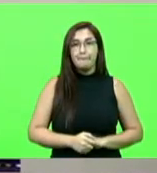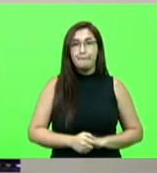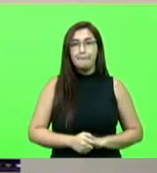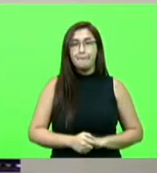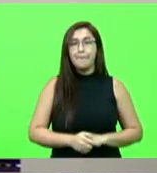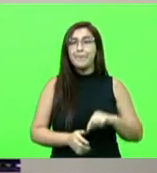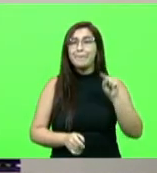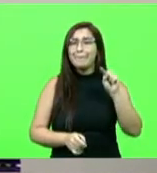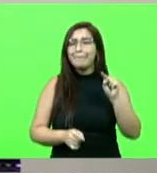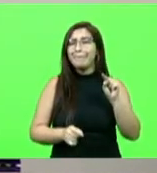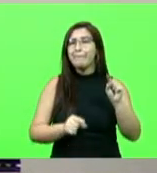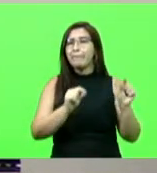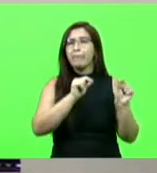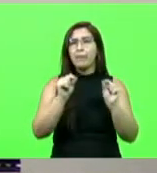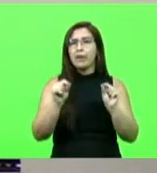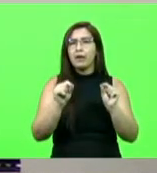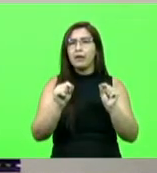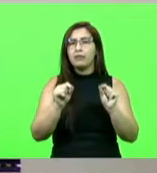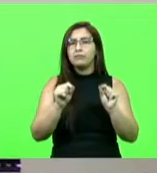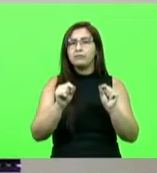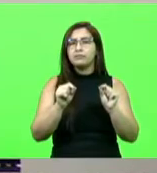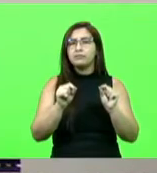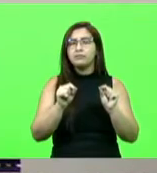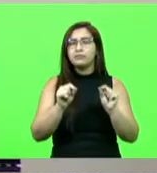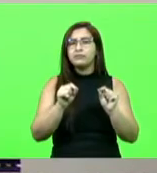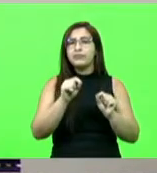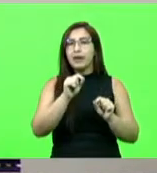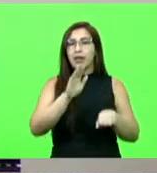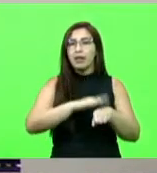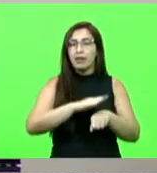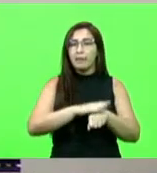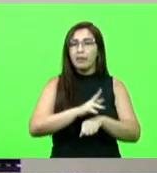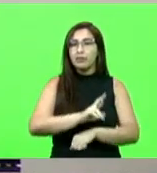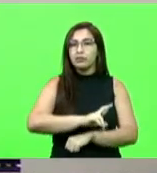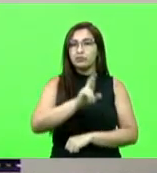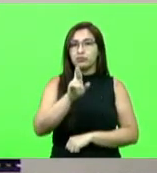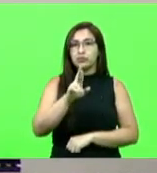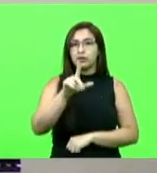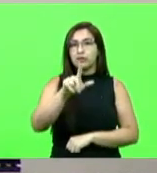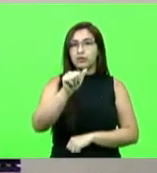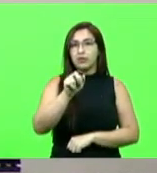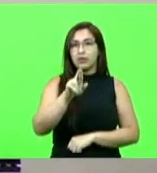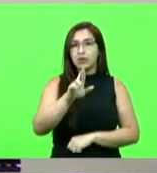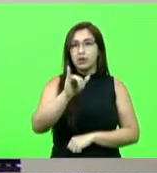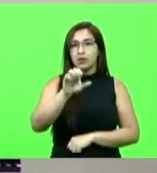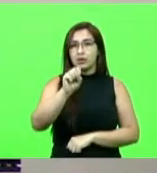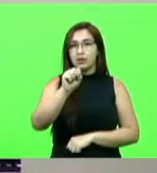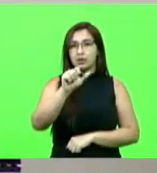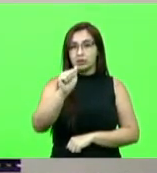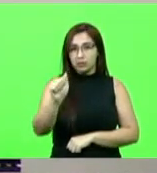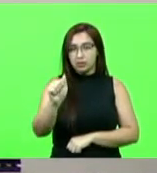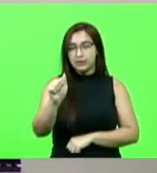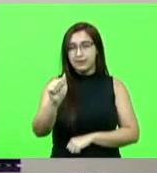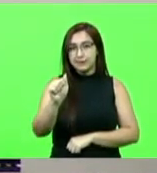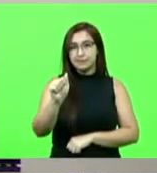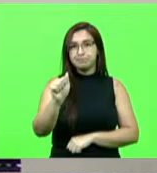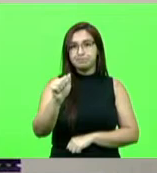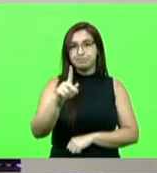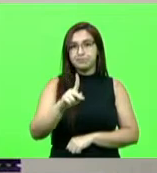foi motivada pela doutora Larissa Nakashima,